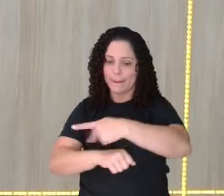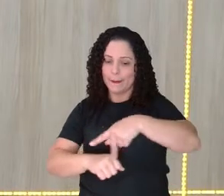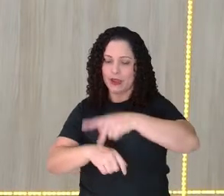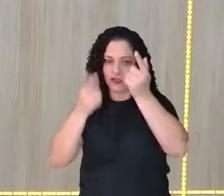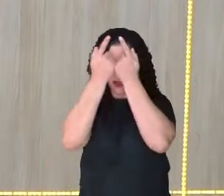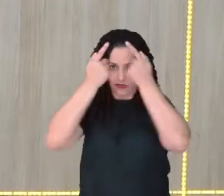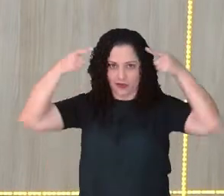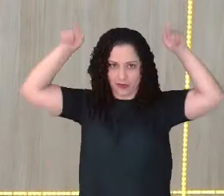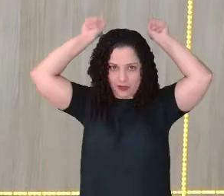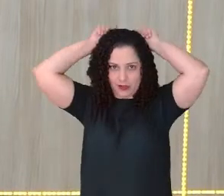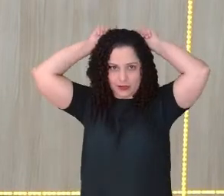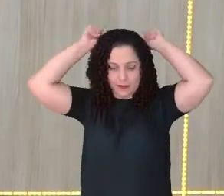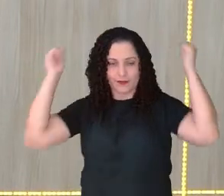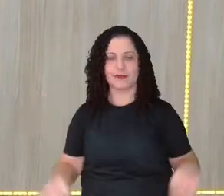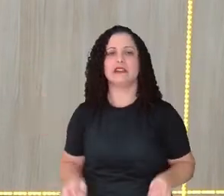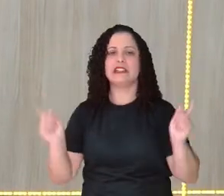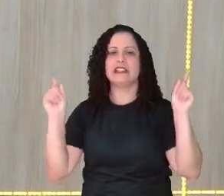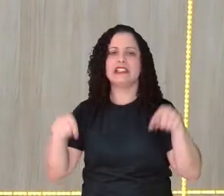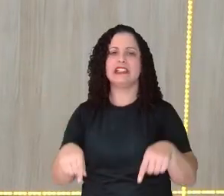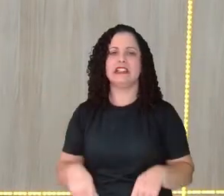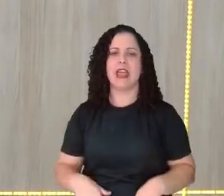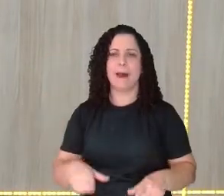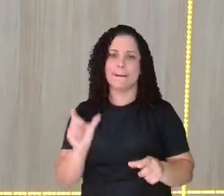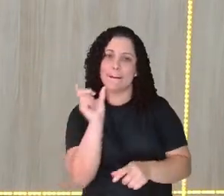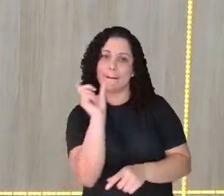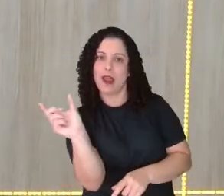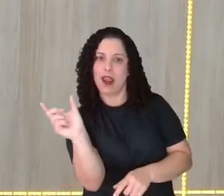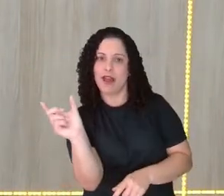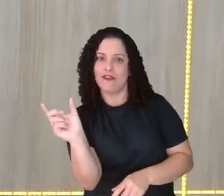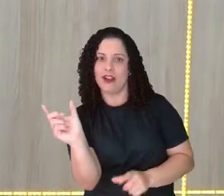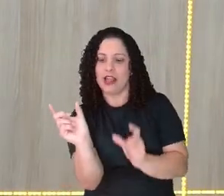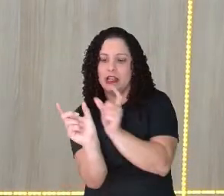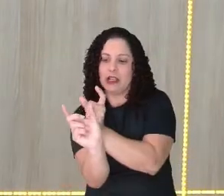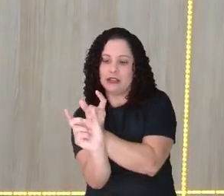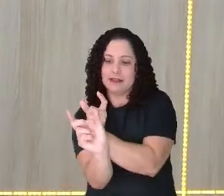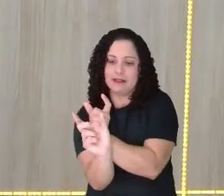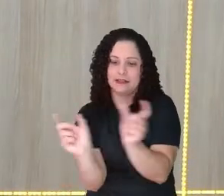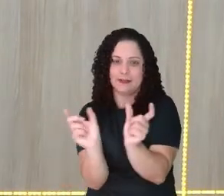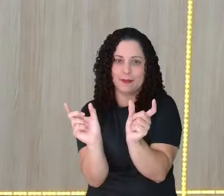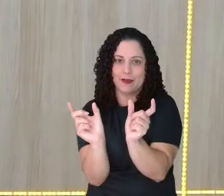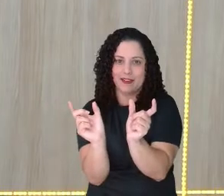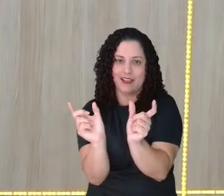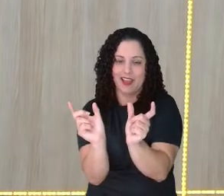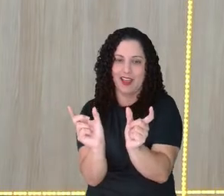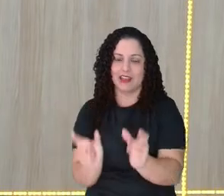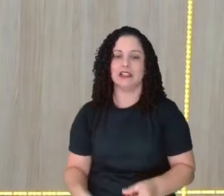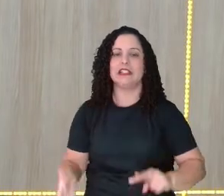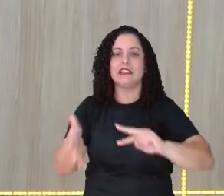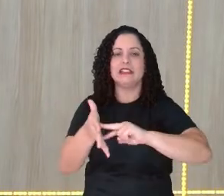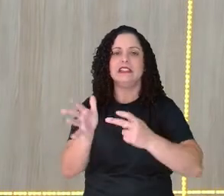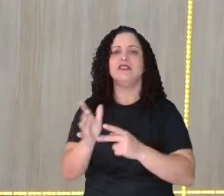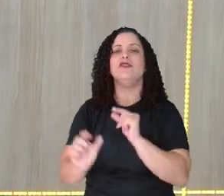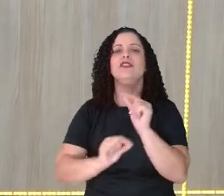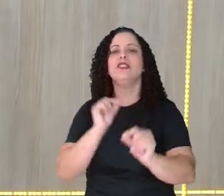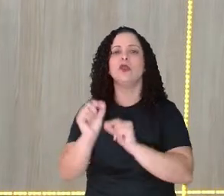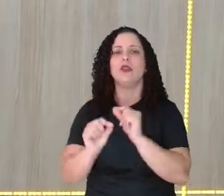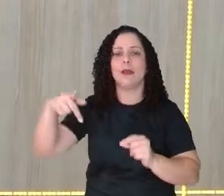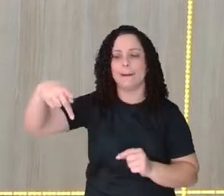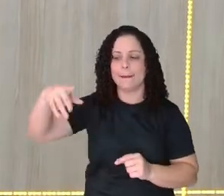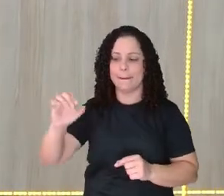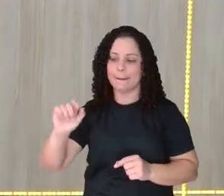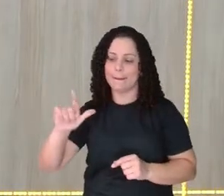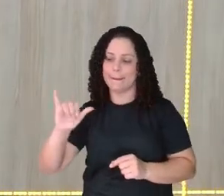você separa essas duas palavrinhas, a gente tem que poli significa muitos, tá? Ou